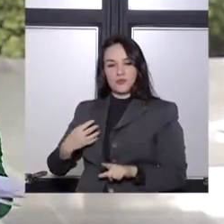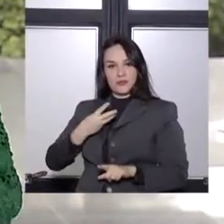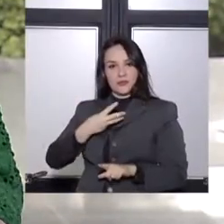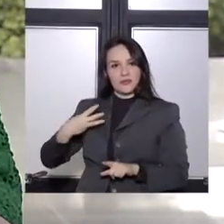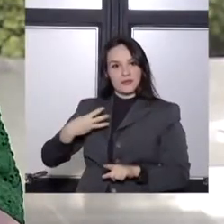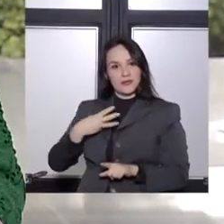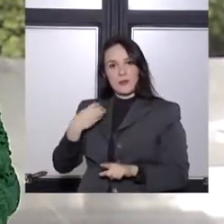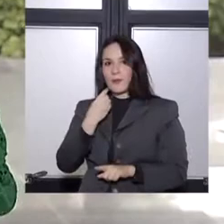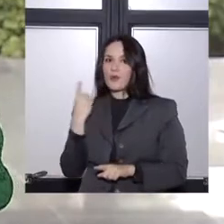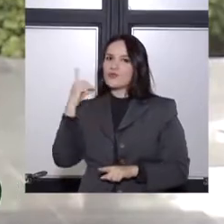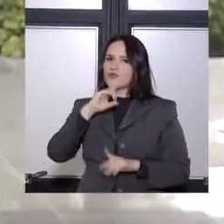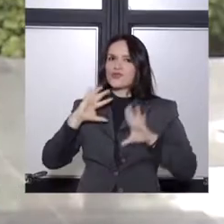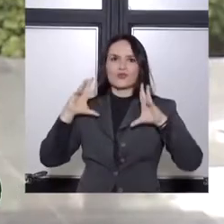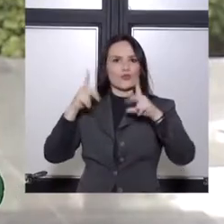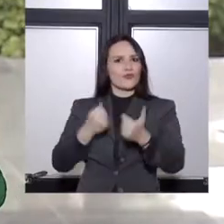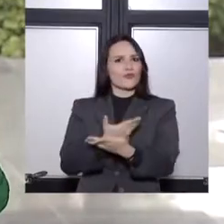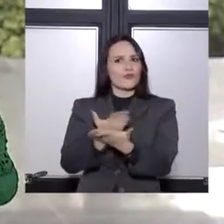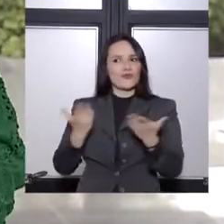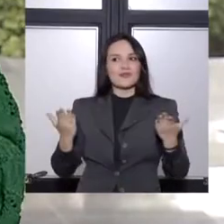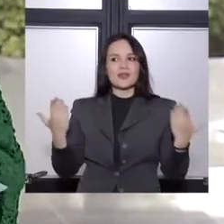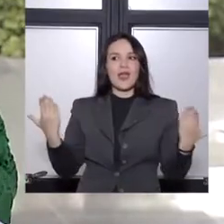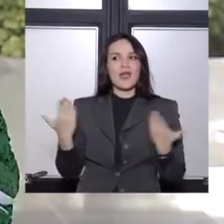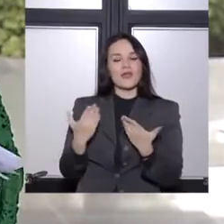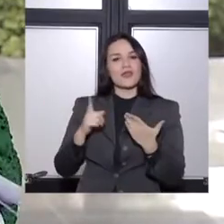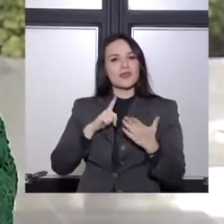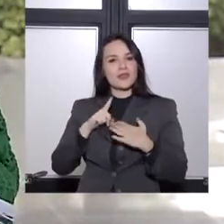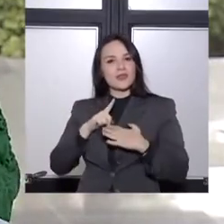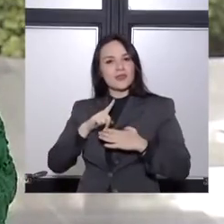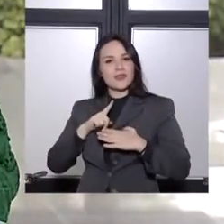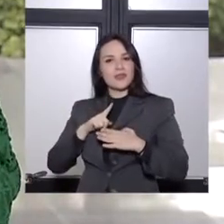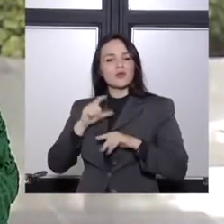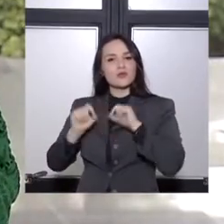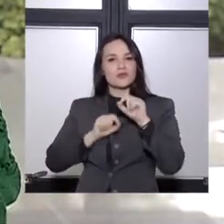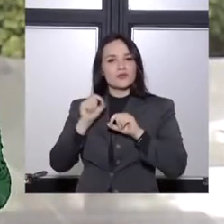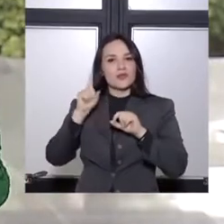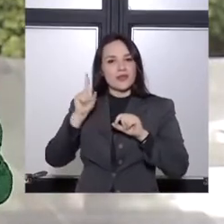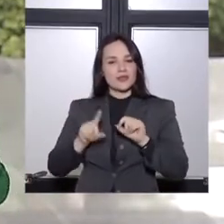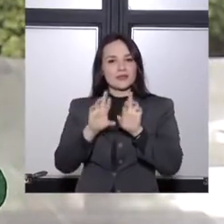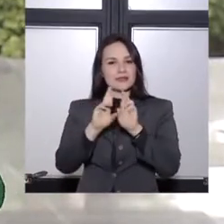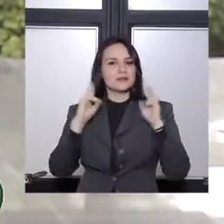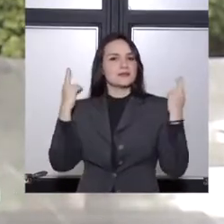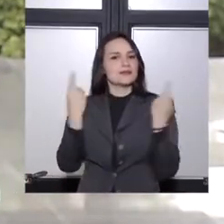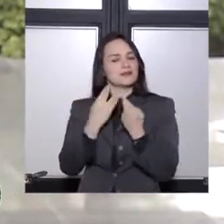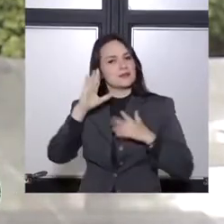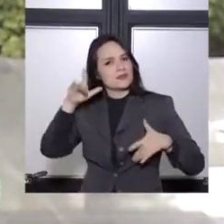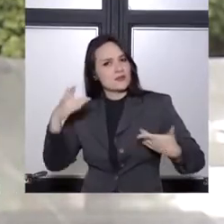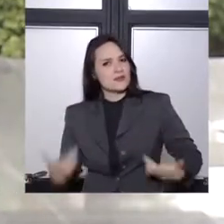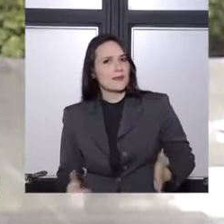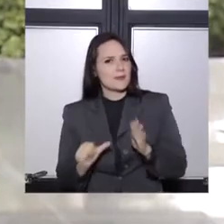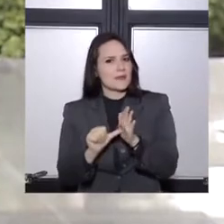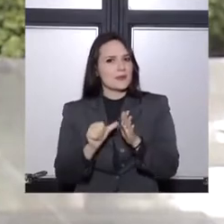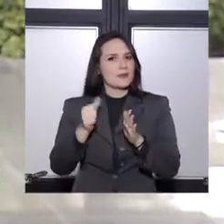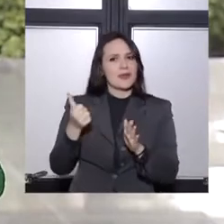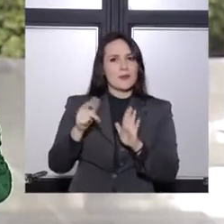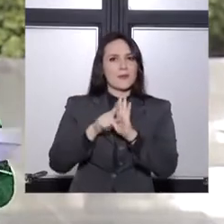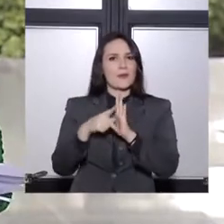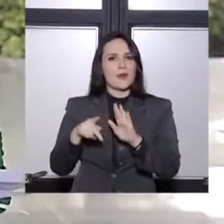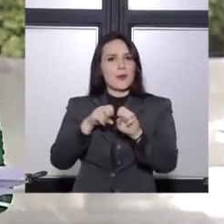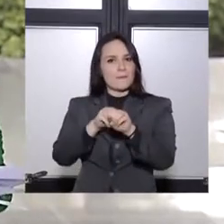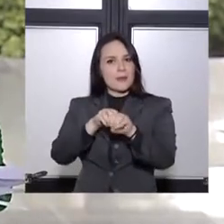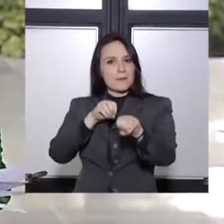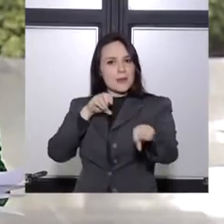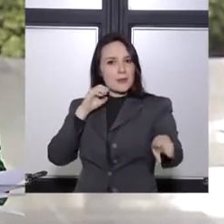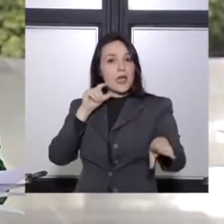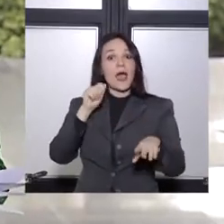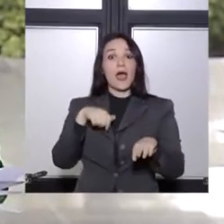dia, seja bem-vindo a essa transmissão da pré-sessão solene, a primeira sessão solene virtual aqui da